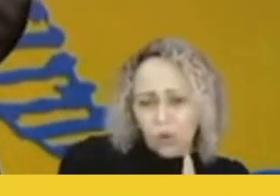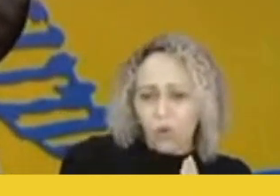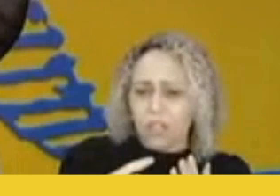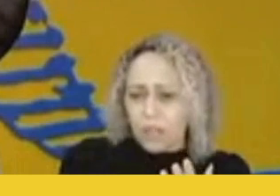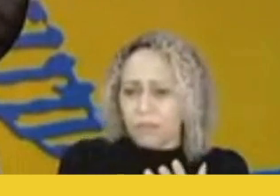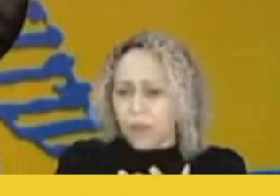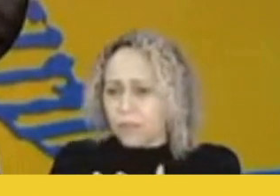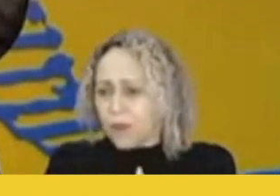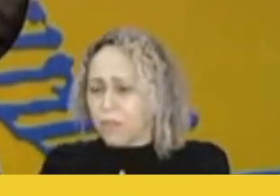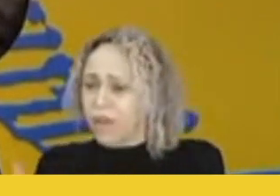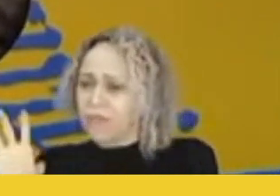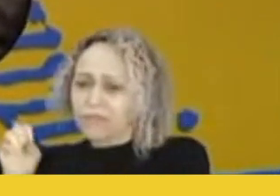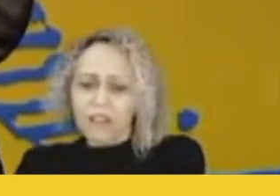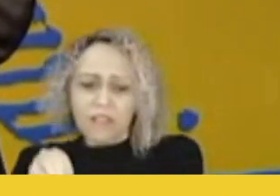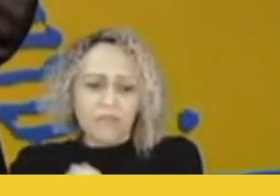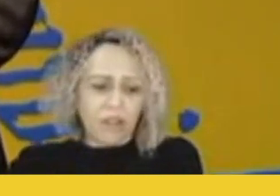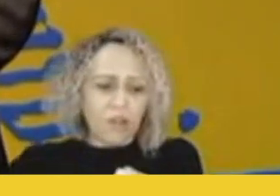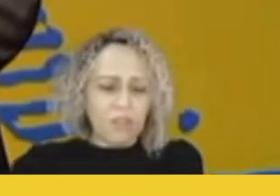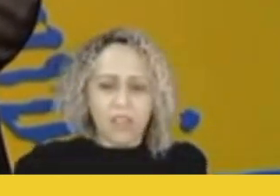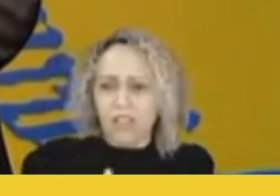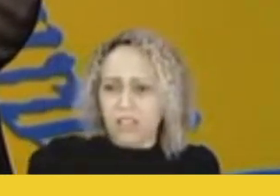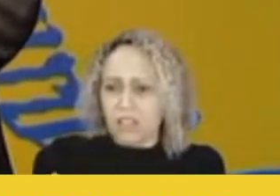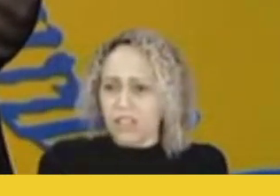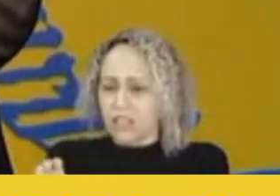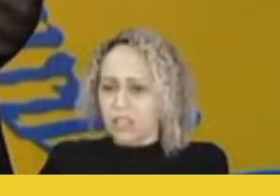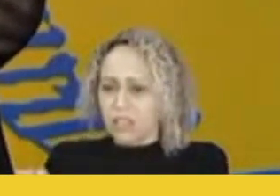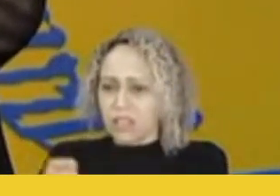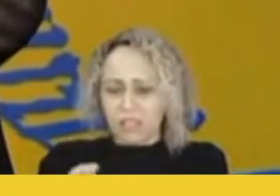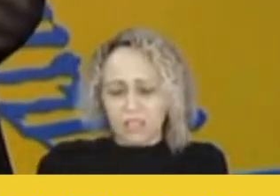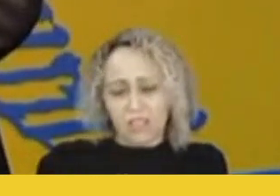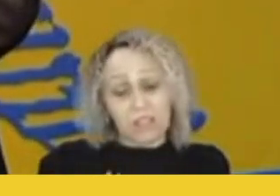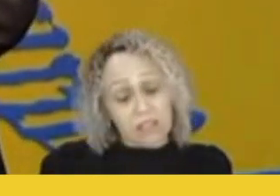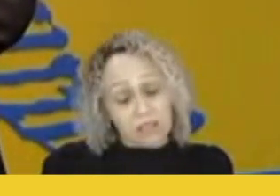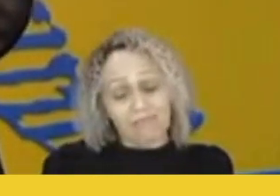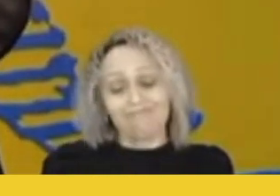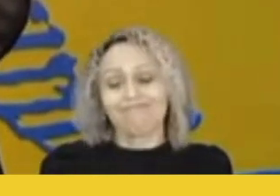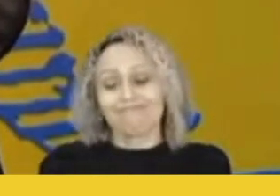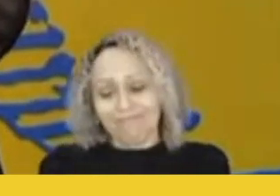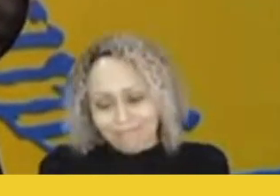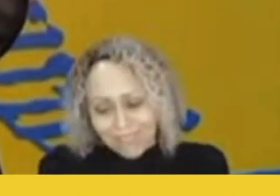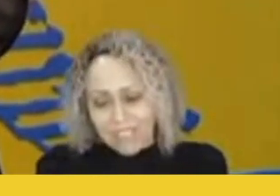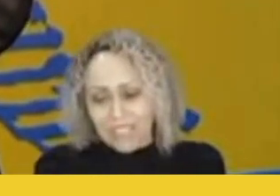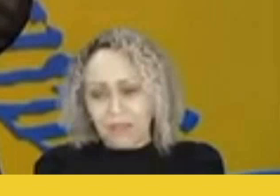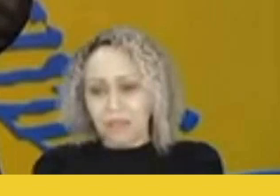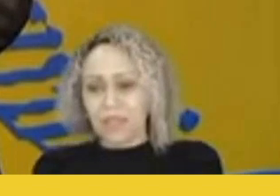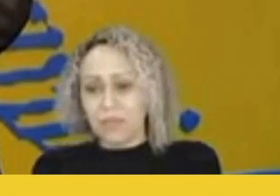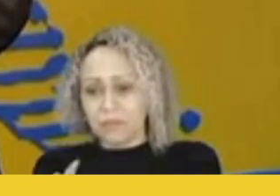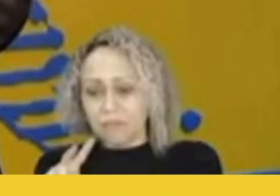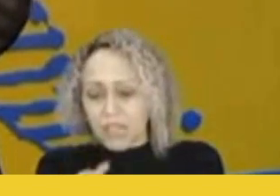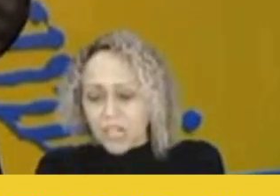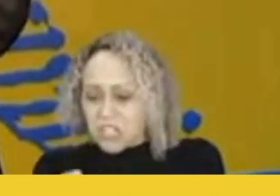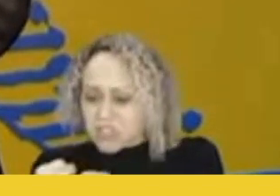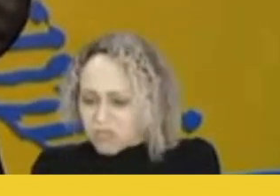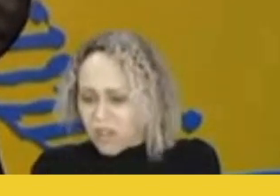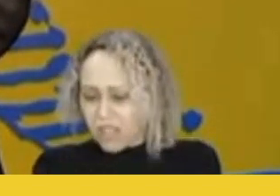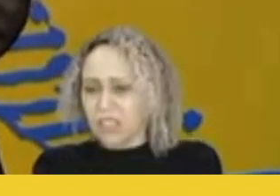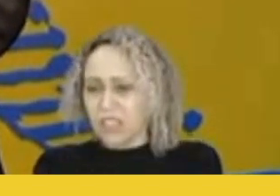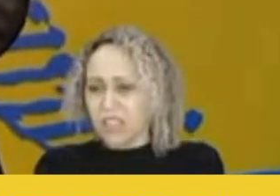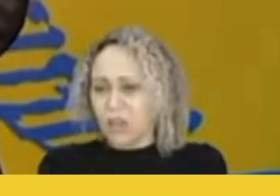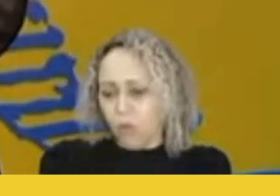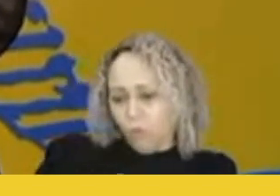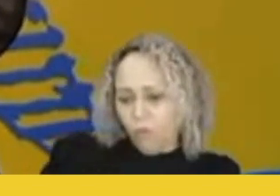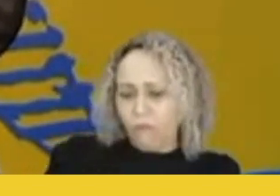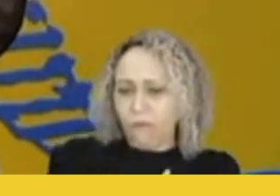implicações internacionais que isso tem, inclusive no que se refere ao tráfico de drogas. De áreas também, o ministro Mercadante